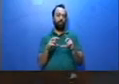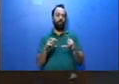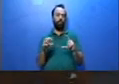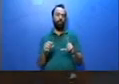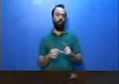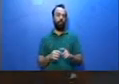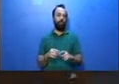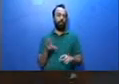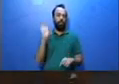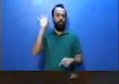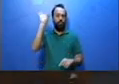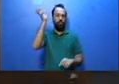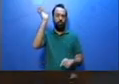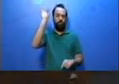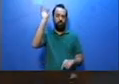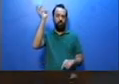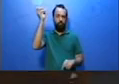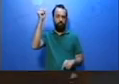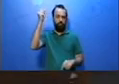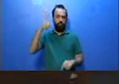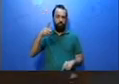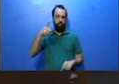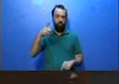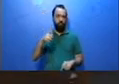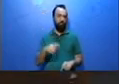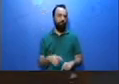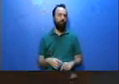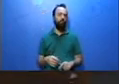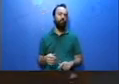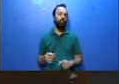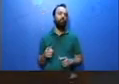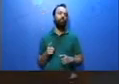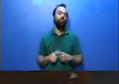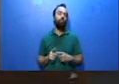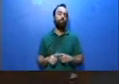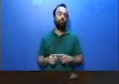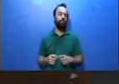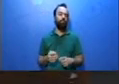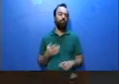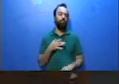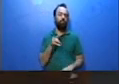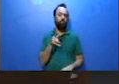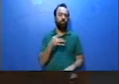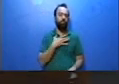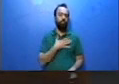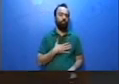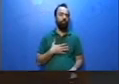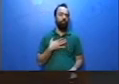ver essa tirinha? O que mais agradou? O que mais agradou nessa tirinha? Olha.